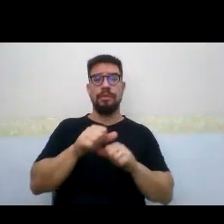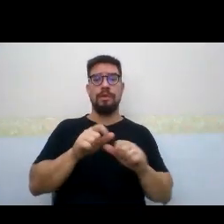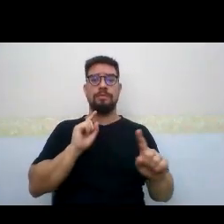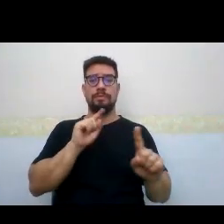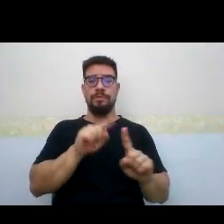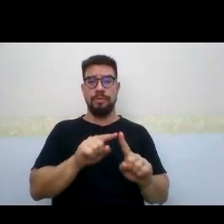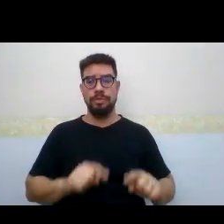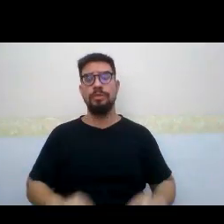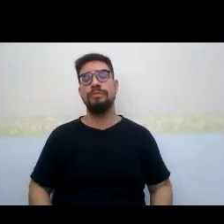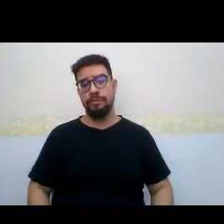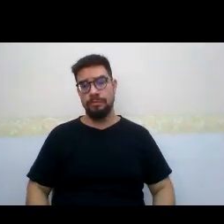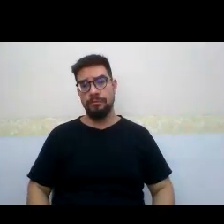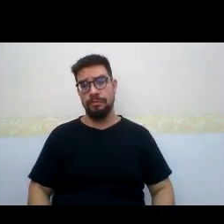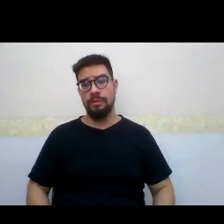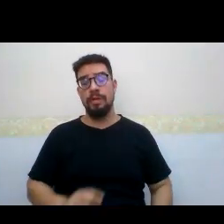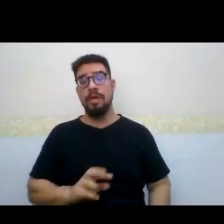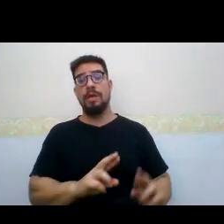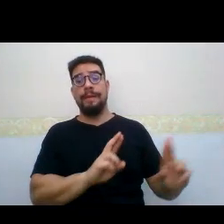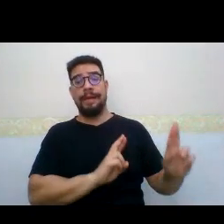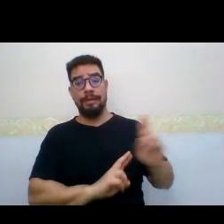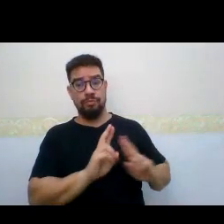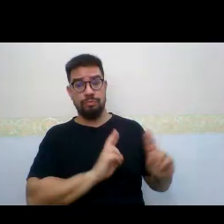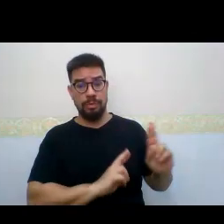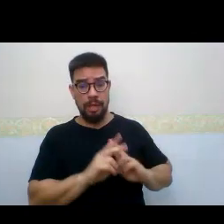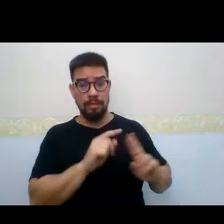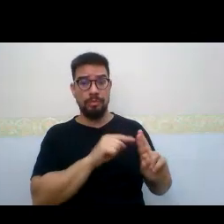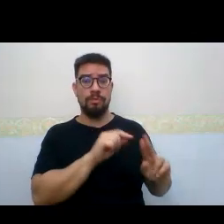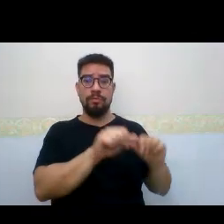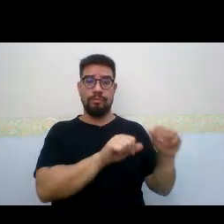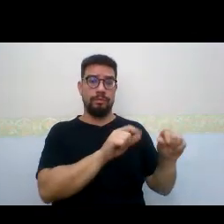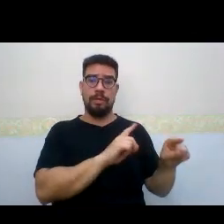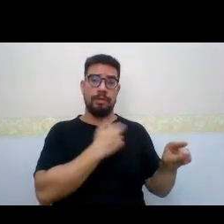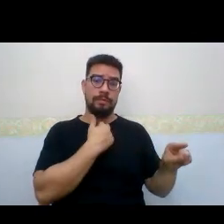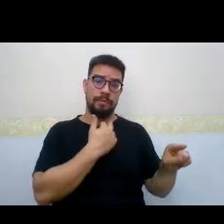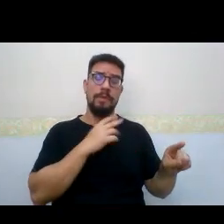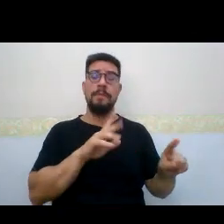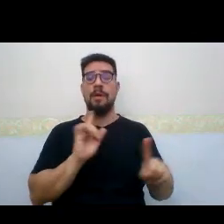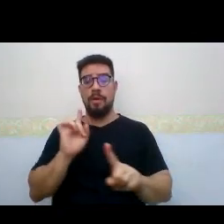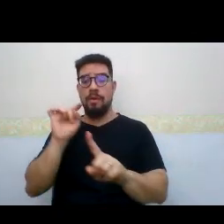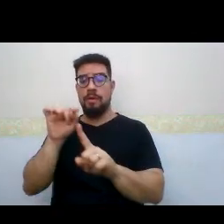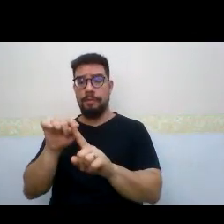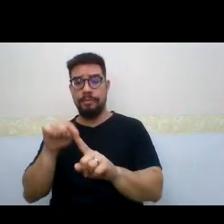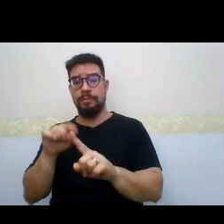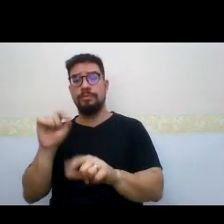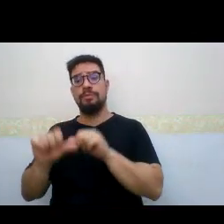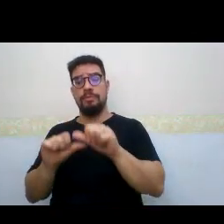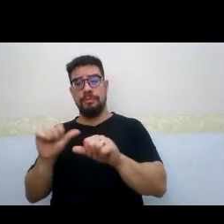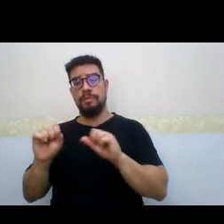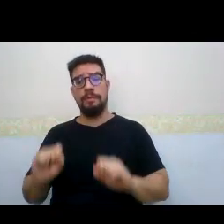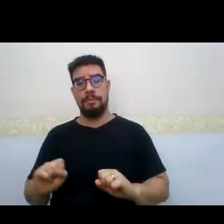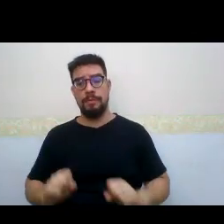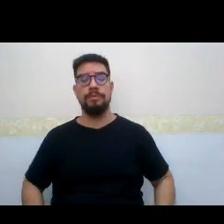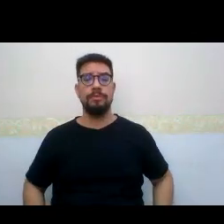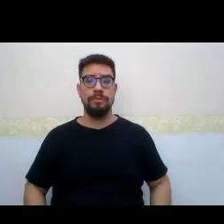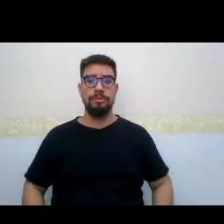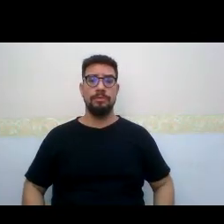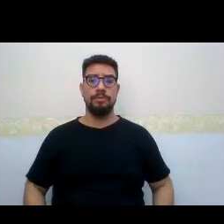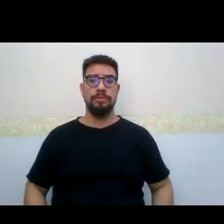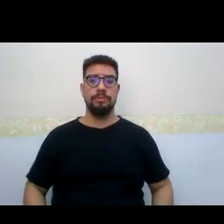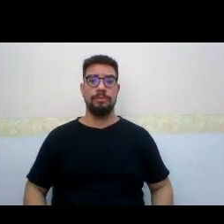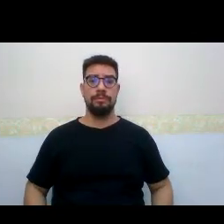mudar é o resultado alcançado, mas eu posso mudar o meu objetivo. Tá? Então,